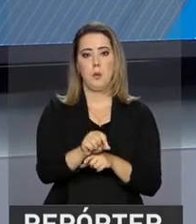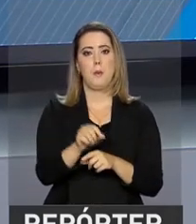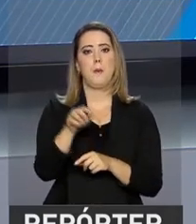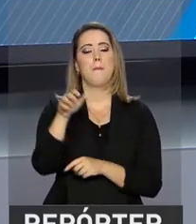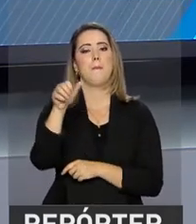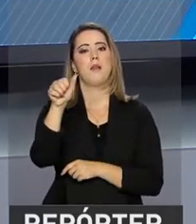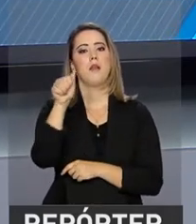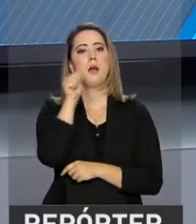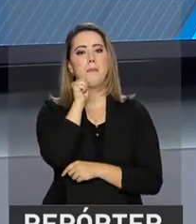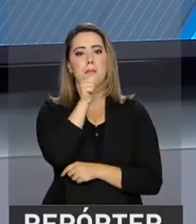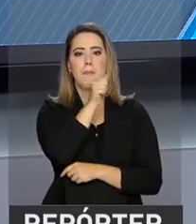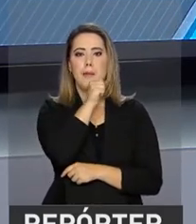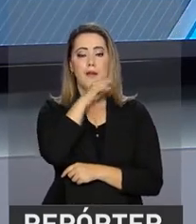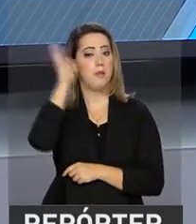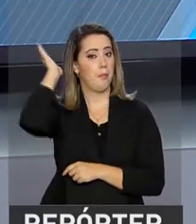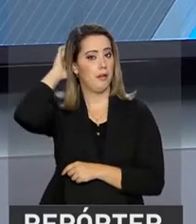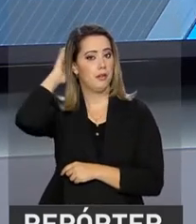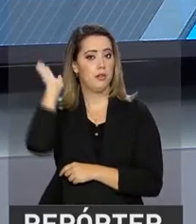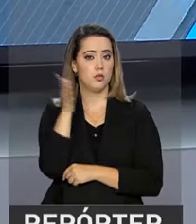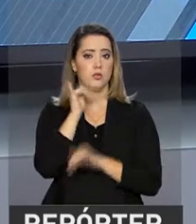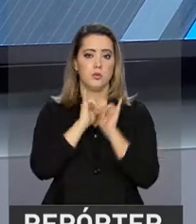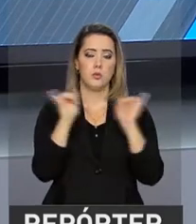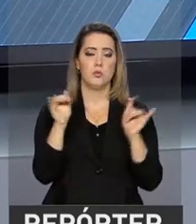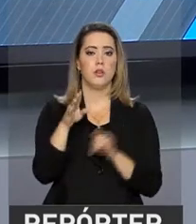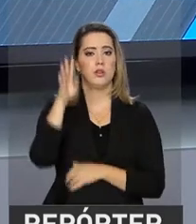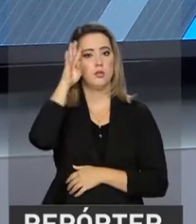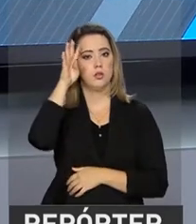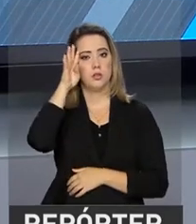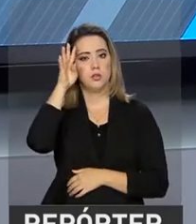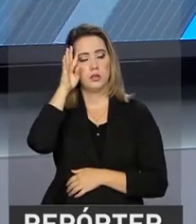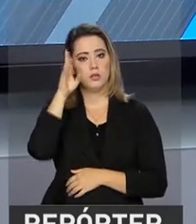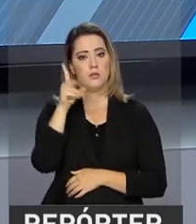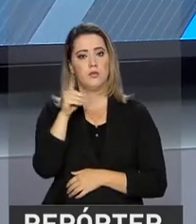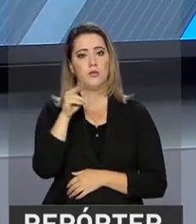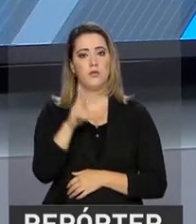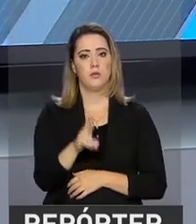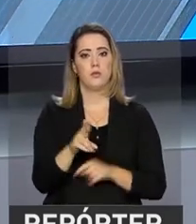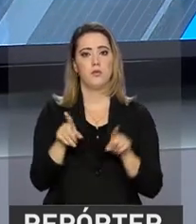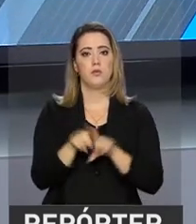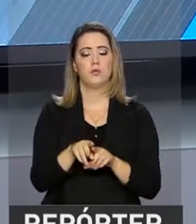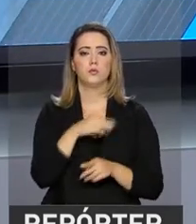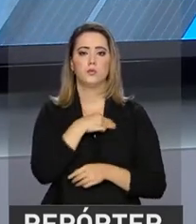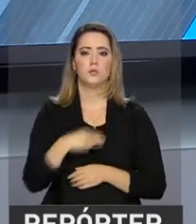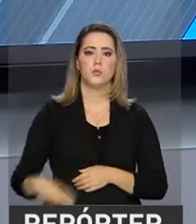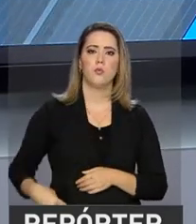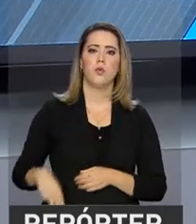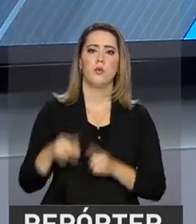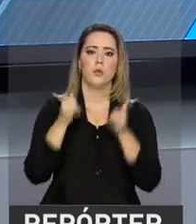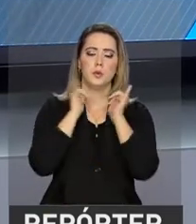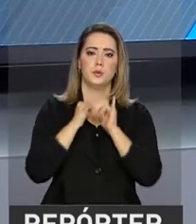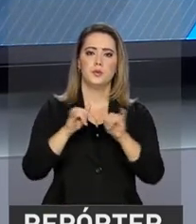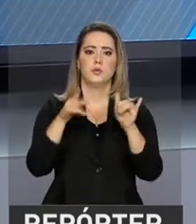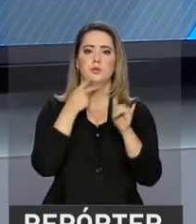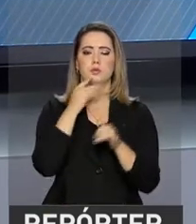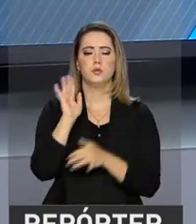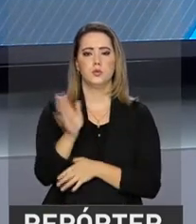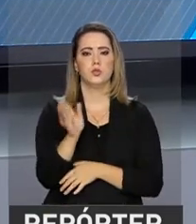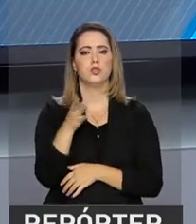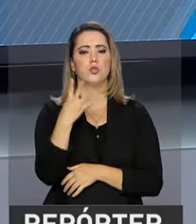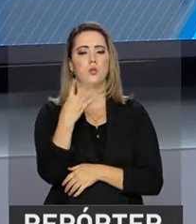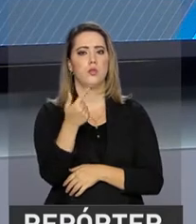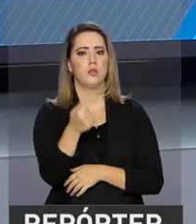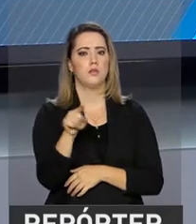foi publicado na quarta feira no diário oficial de acordo com o ministério de minas e energia a área de aproximadamente